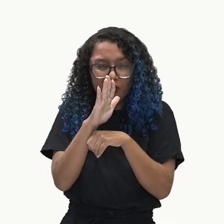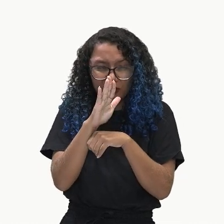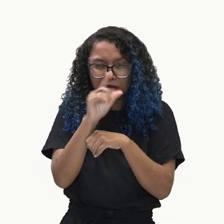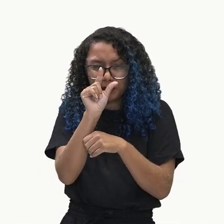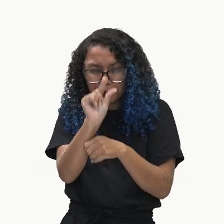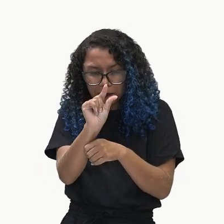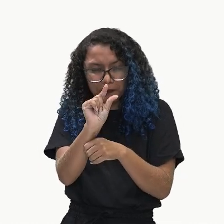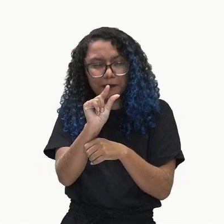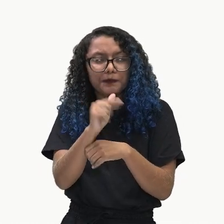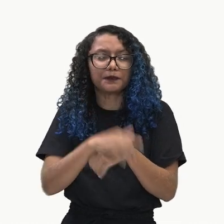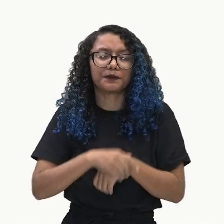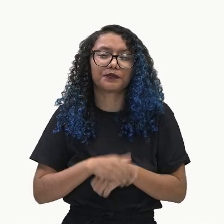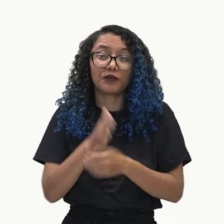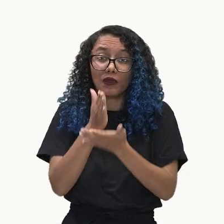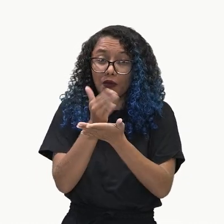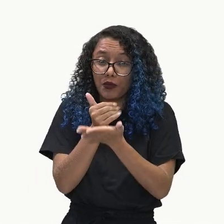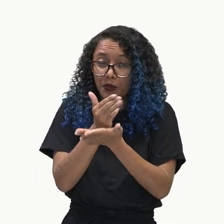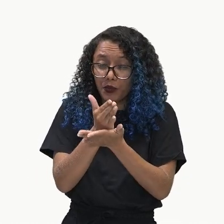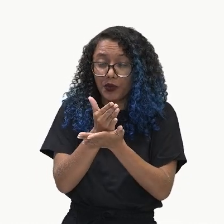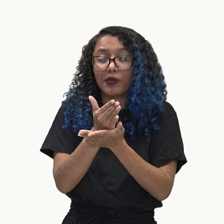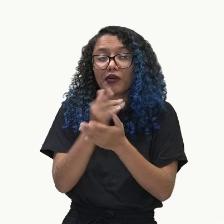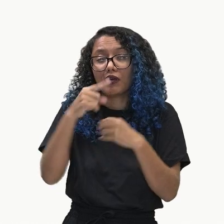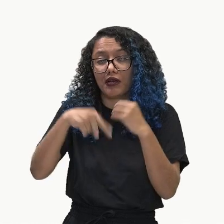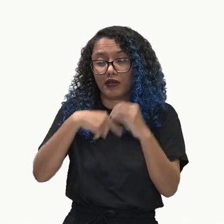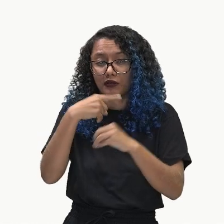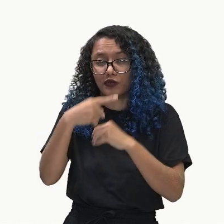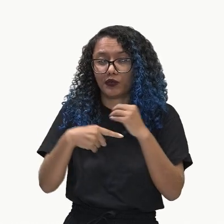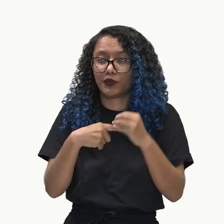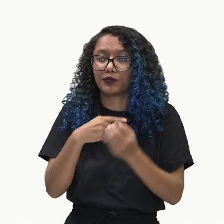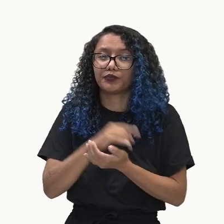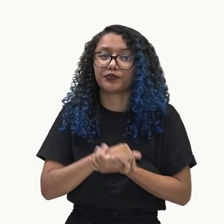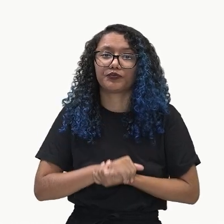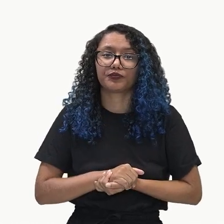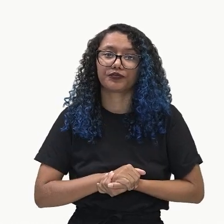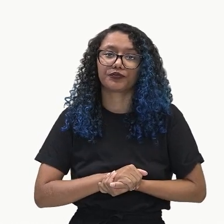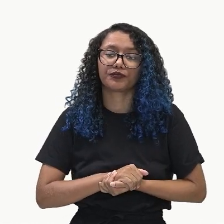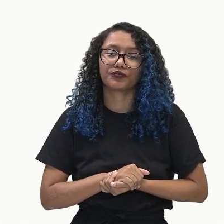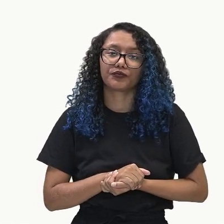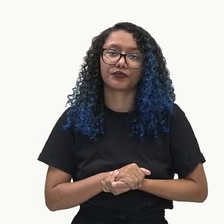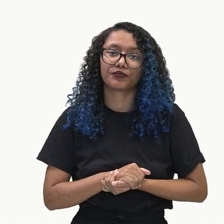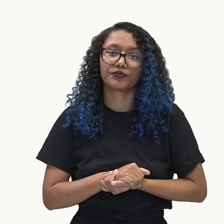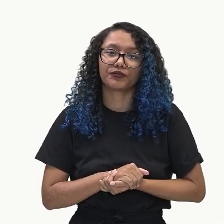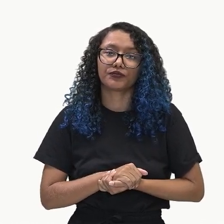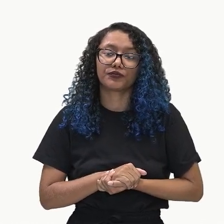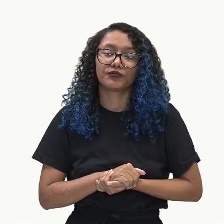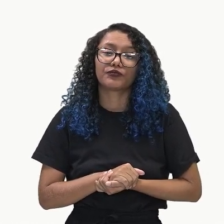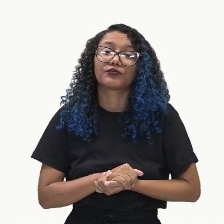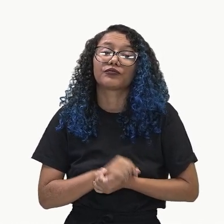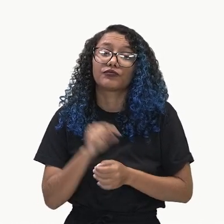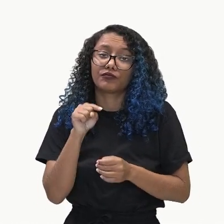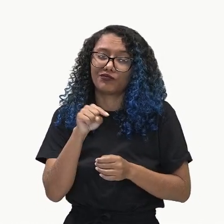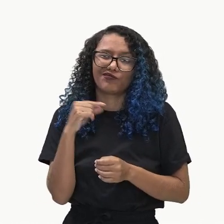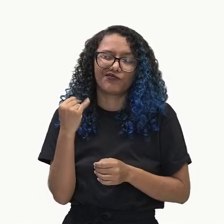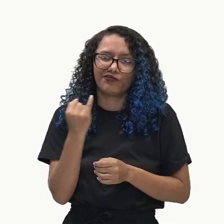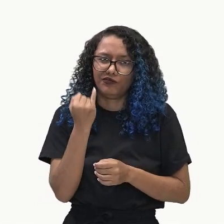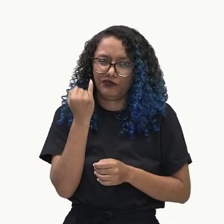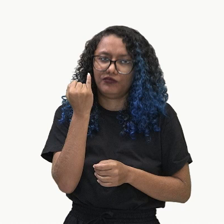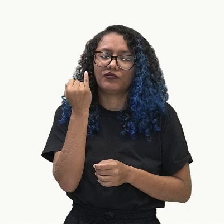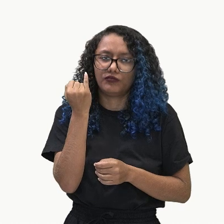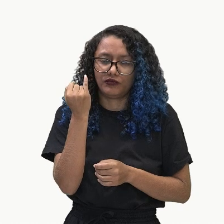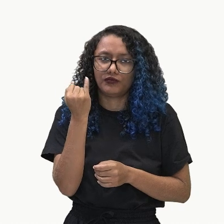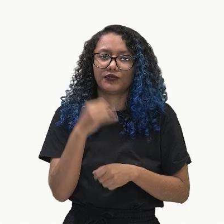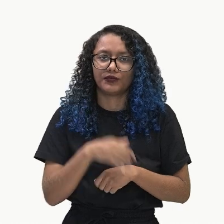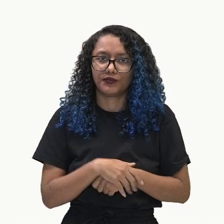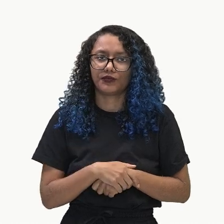que é o átomo, é também um elemento de extrema importância,